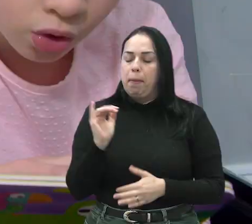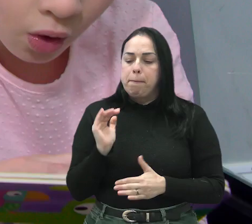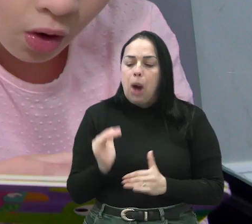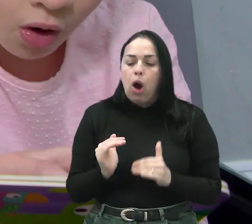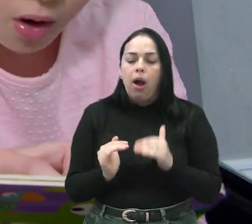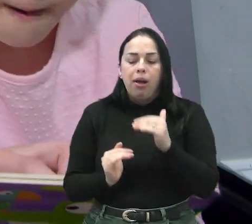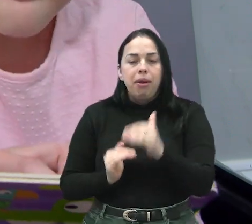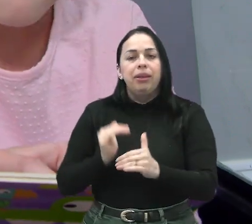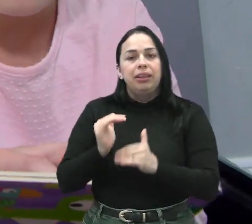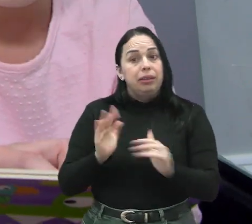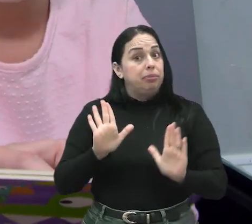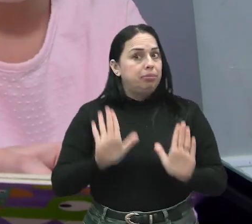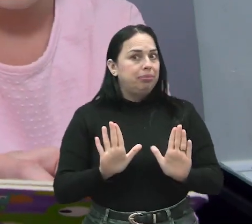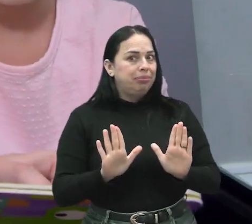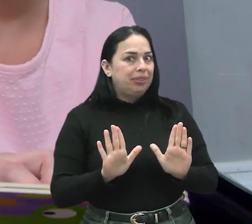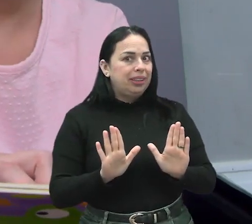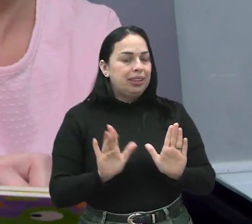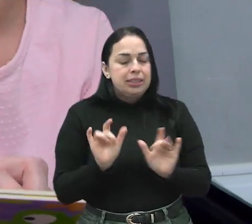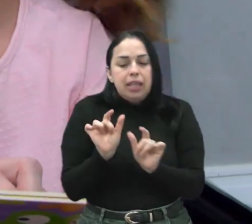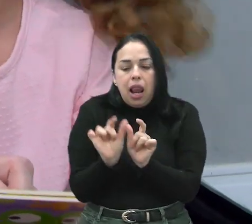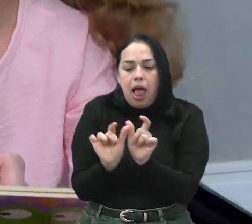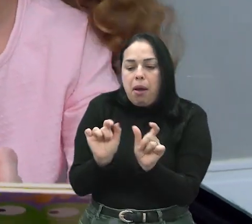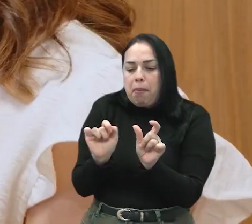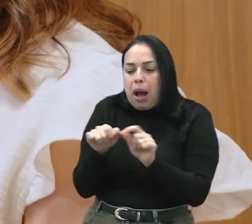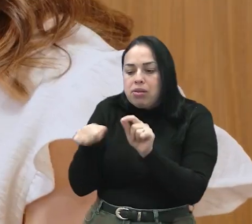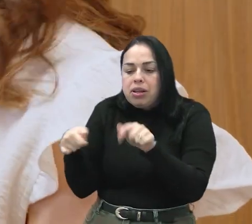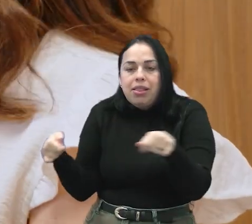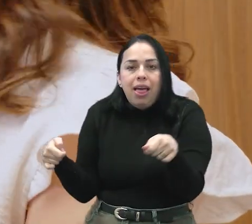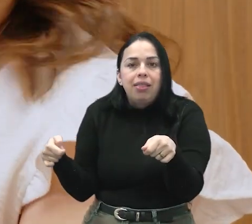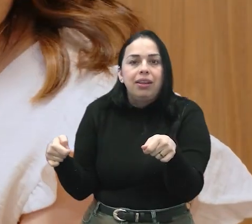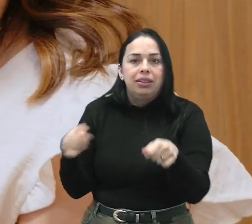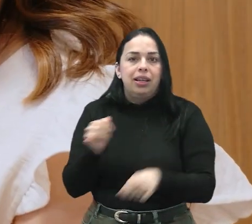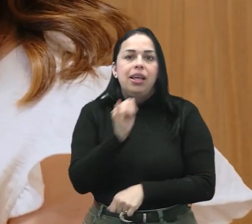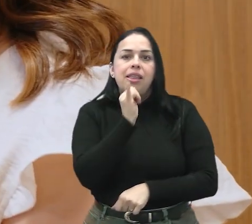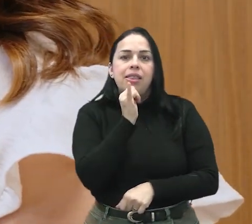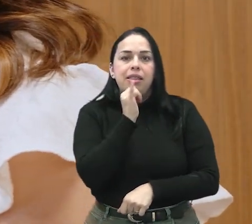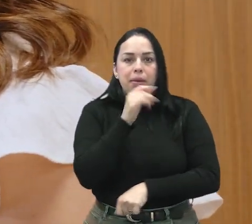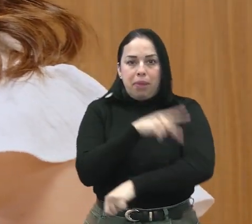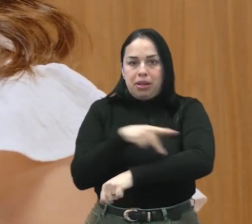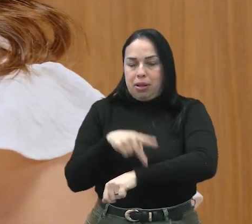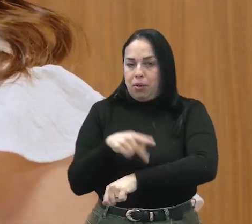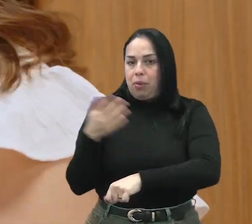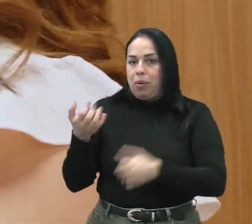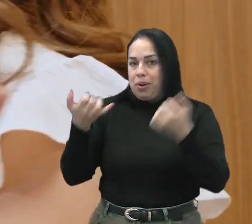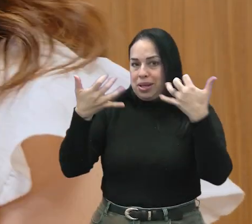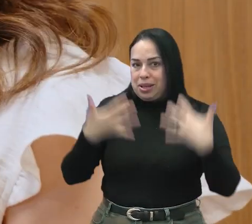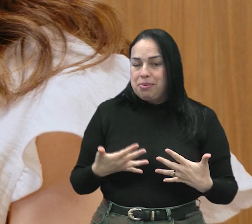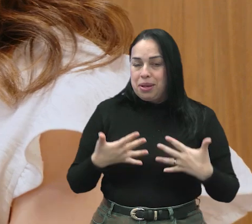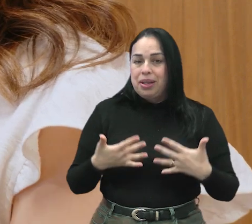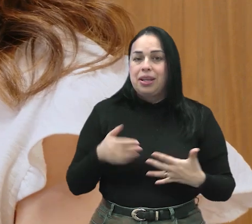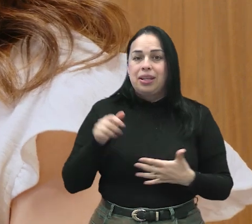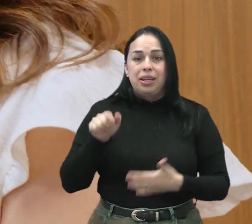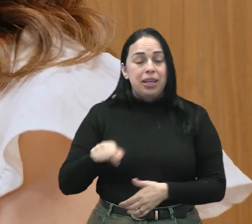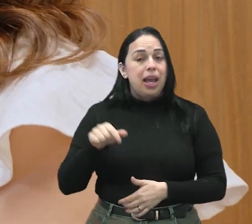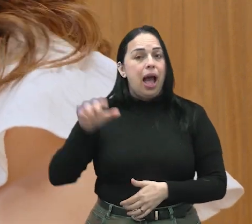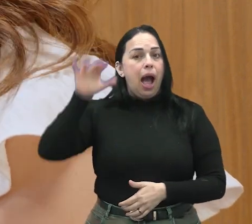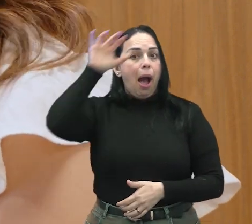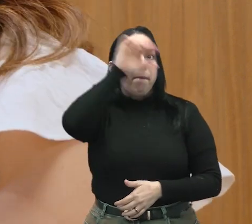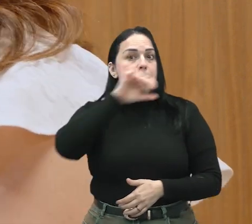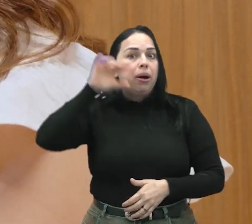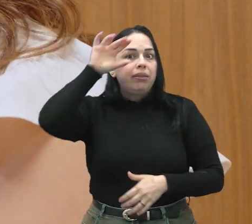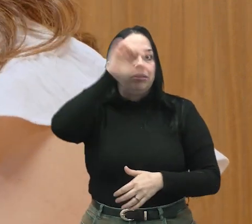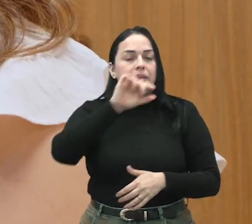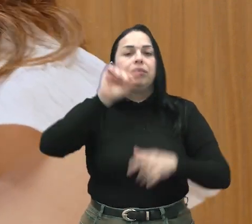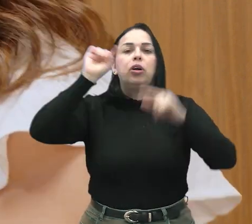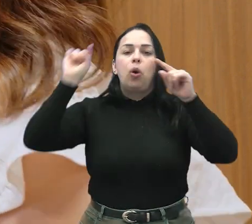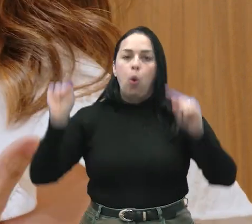passo, ou melhor, sílaba a sílaba. Como essa pedagoga explica, a alfabetização está